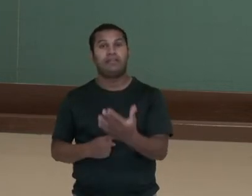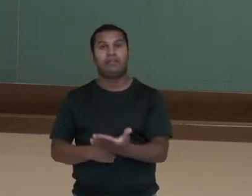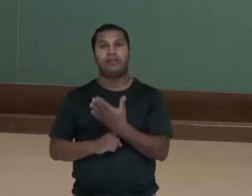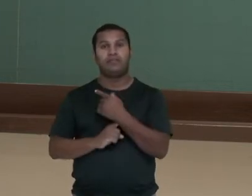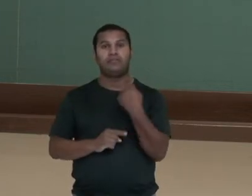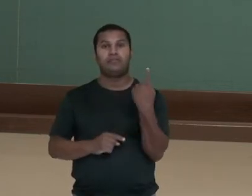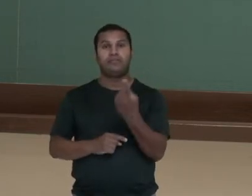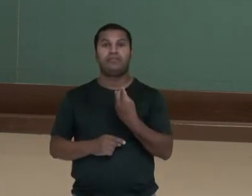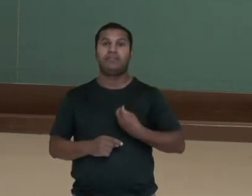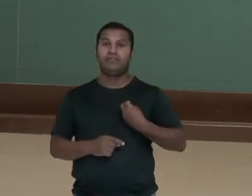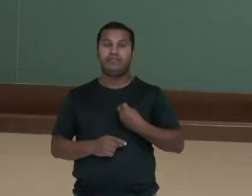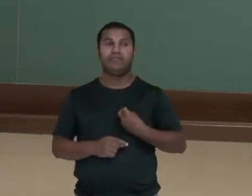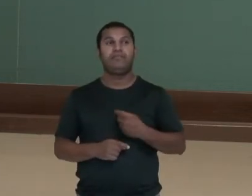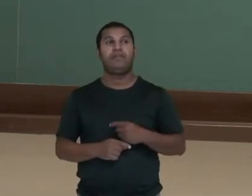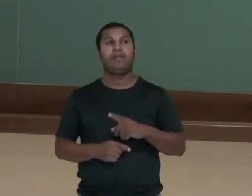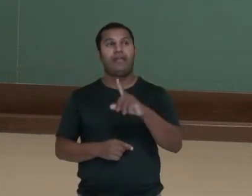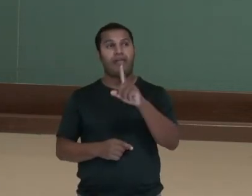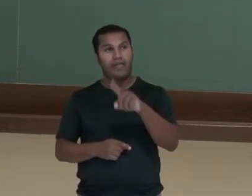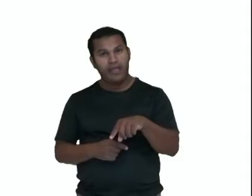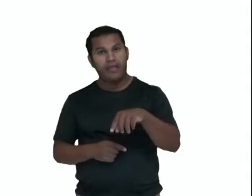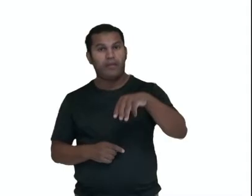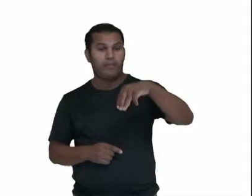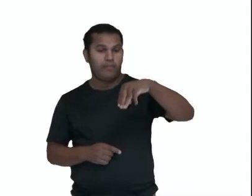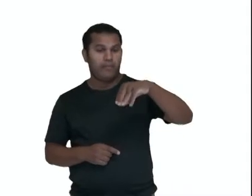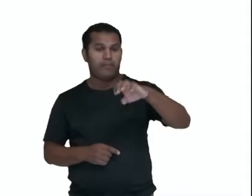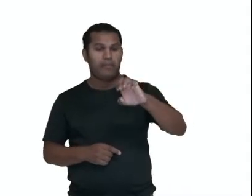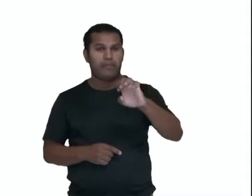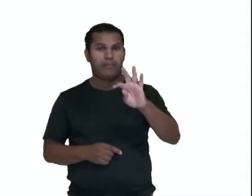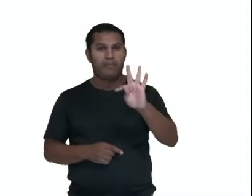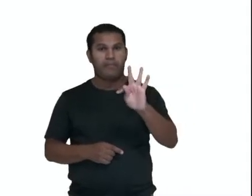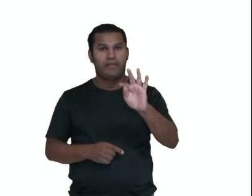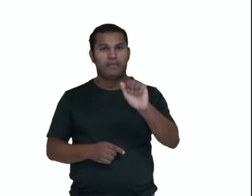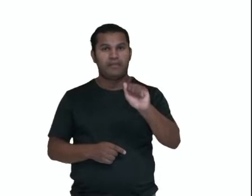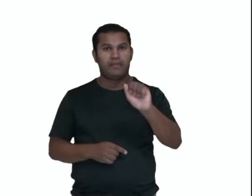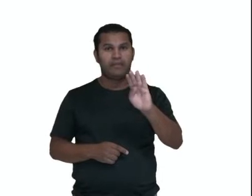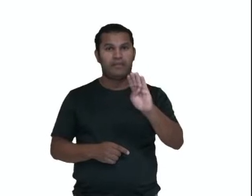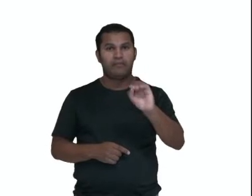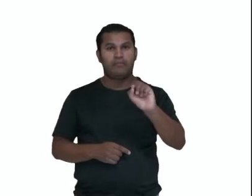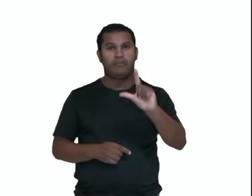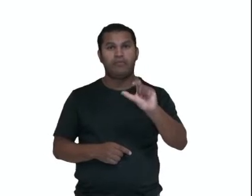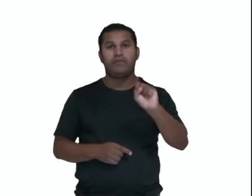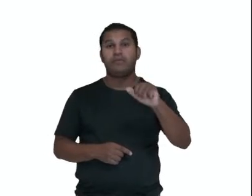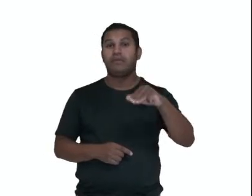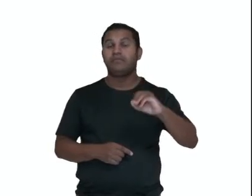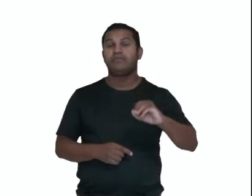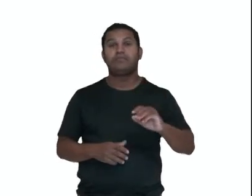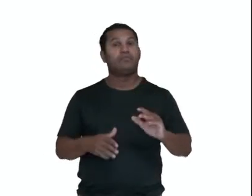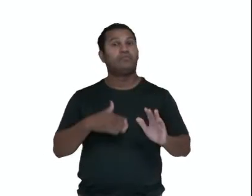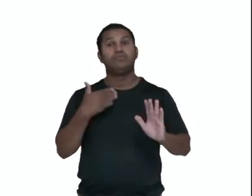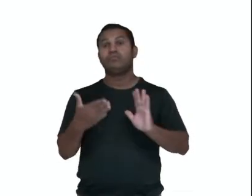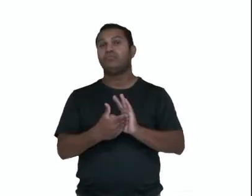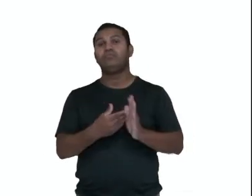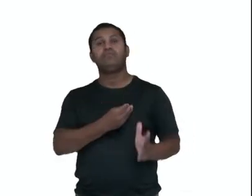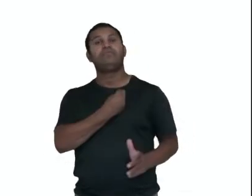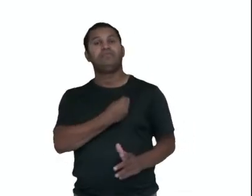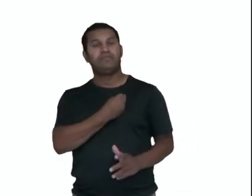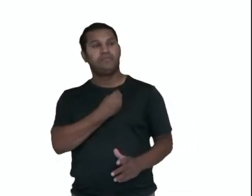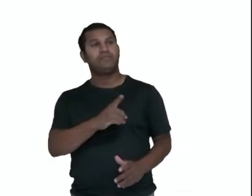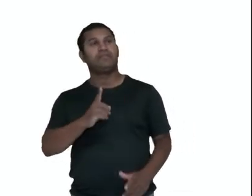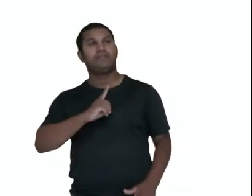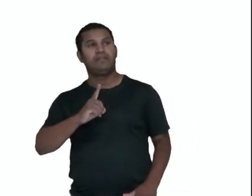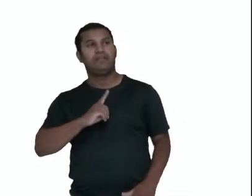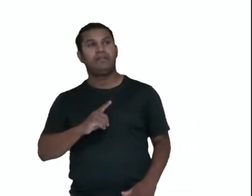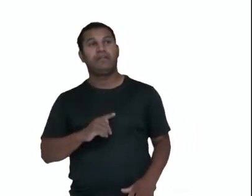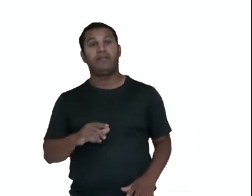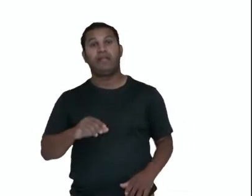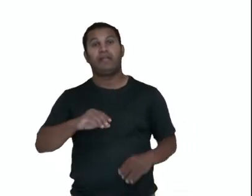Então, é uma forma de metabolismo. As plantas também têm, as bactérias, todos os seres vivos têm metabolismo, que são as reações químicas.